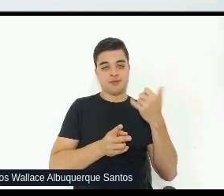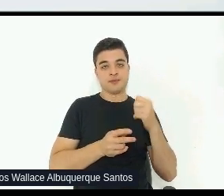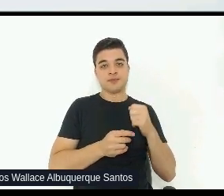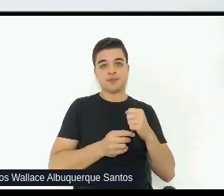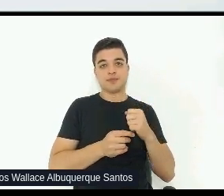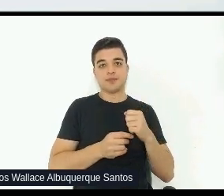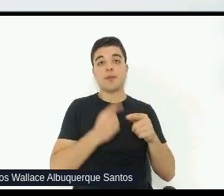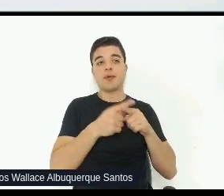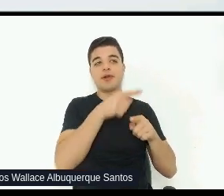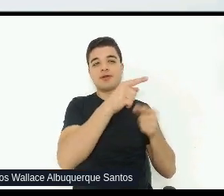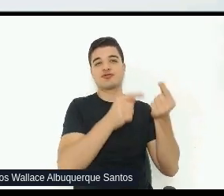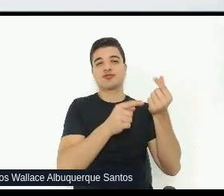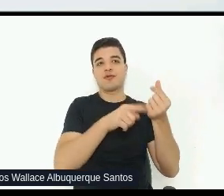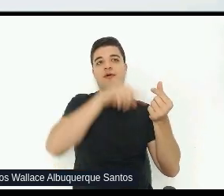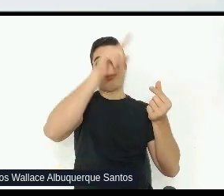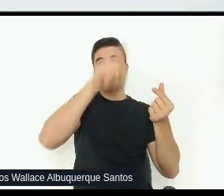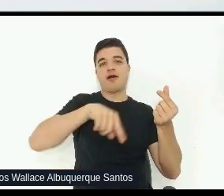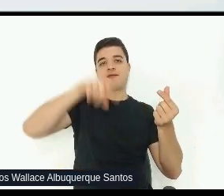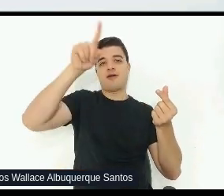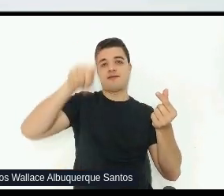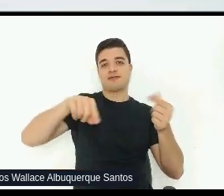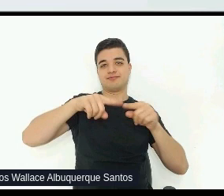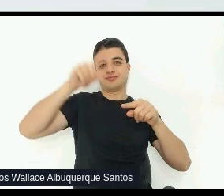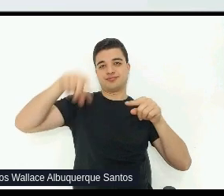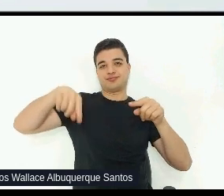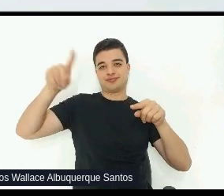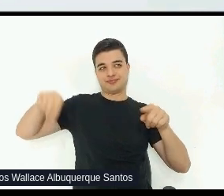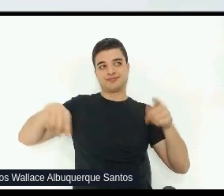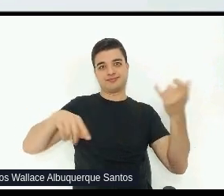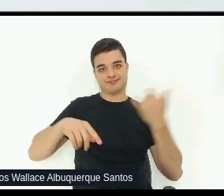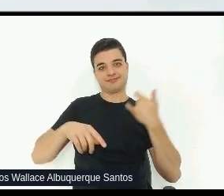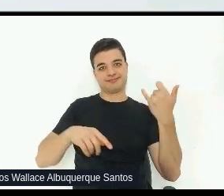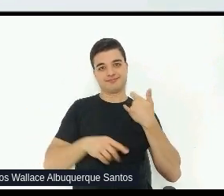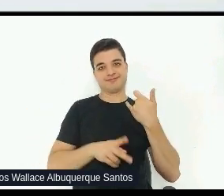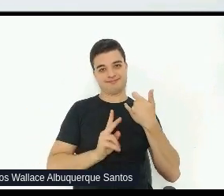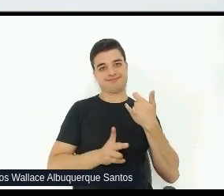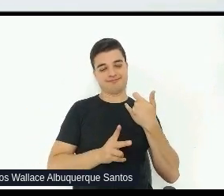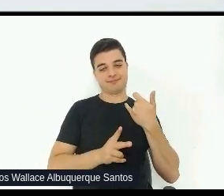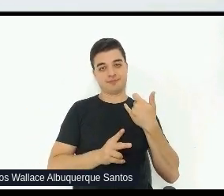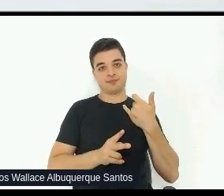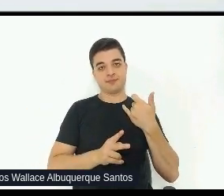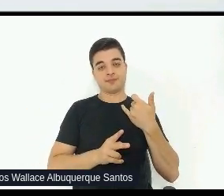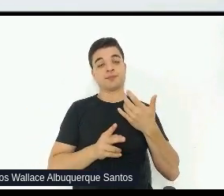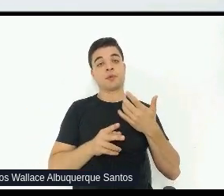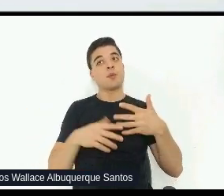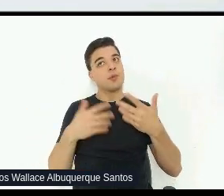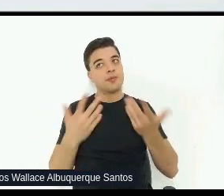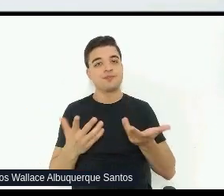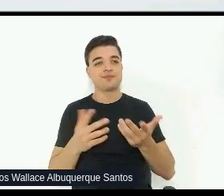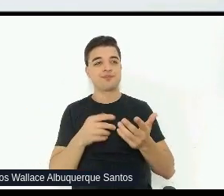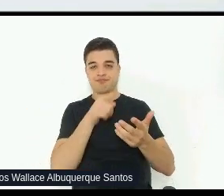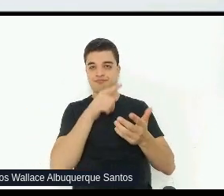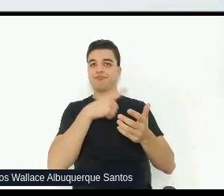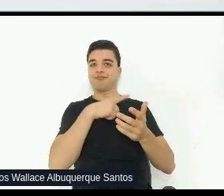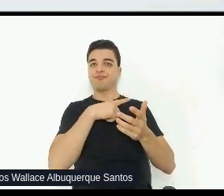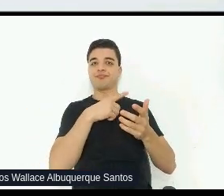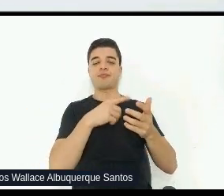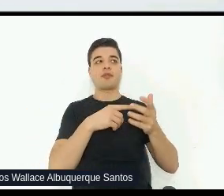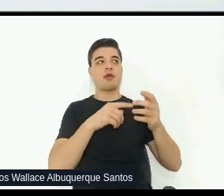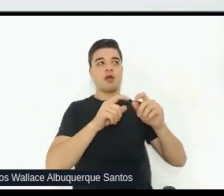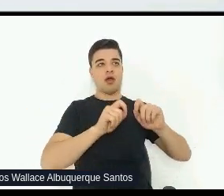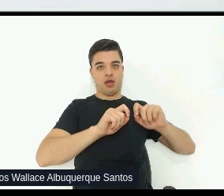me dá, e aí aqui eu tenho o aplicativo da Azul, ele me dá a possibilidade de eu congelar aquele valor